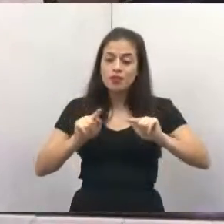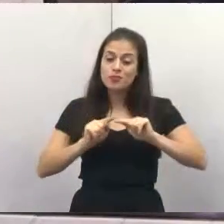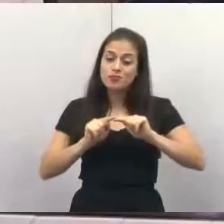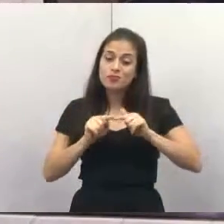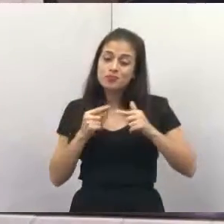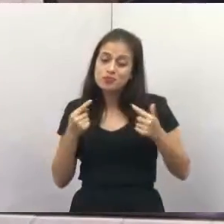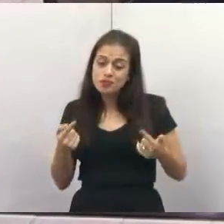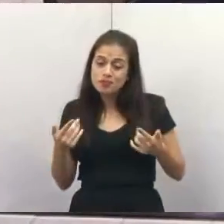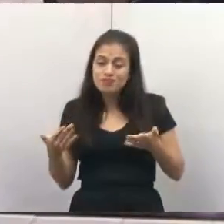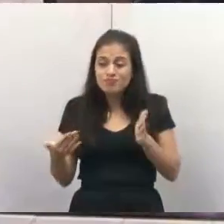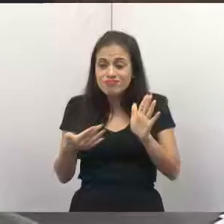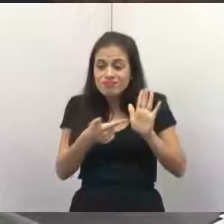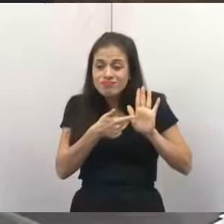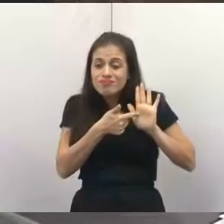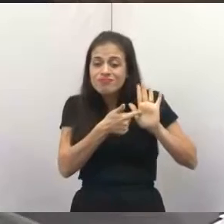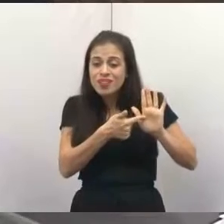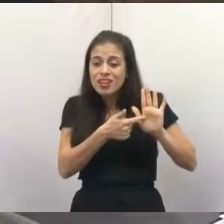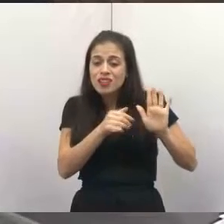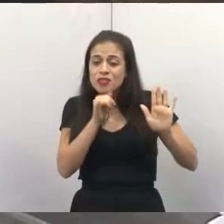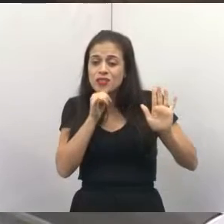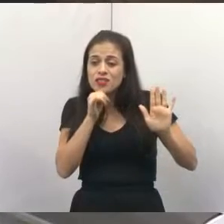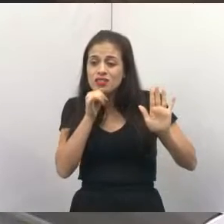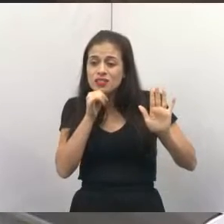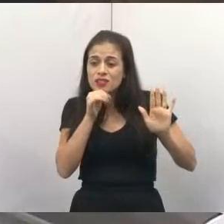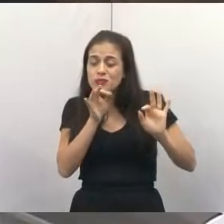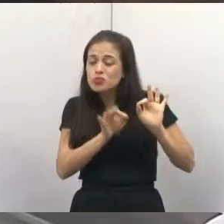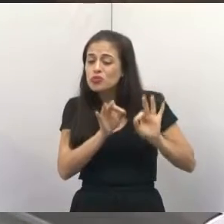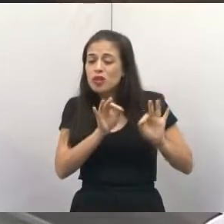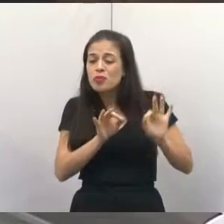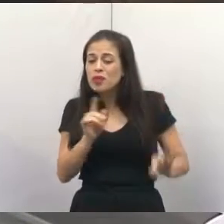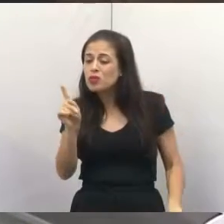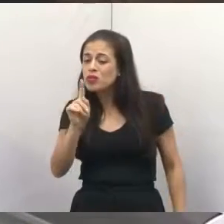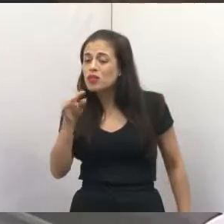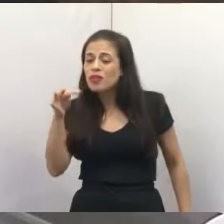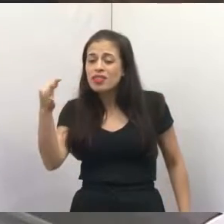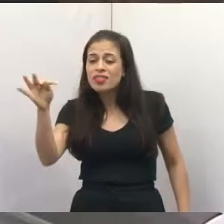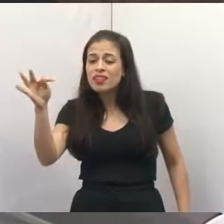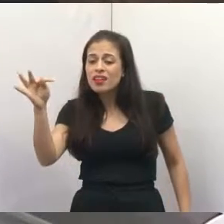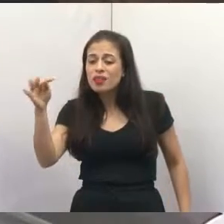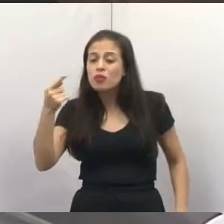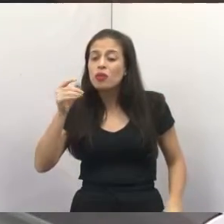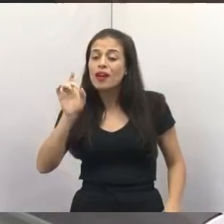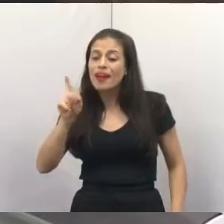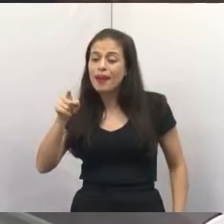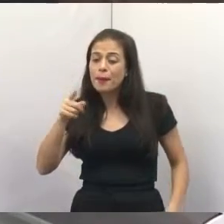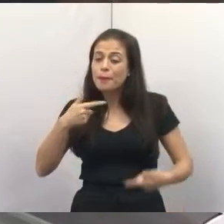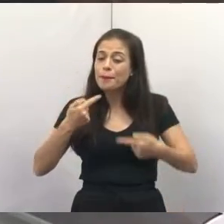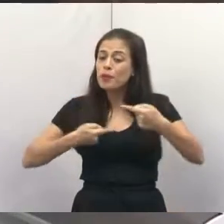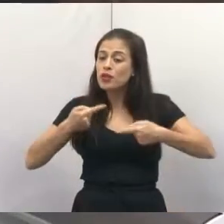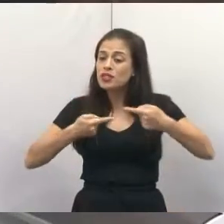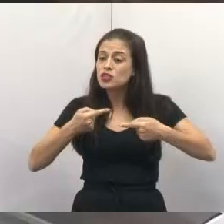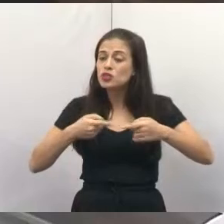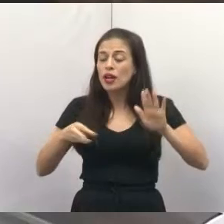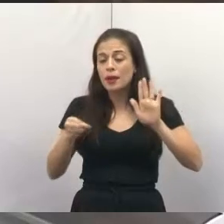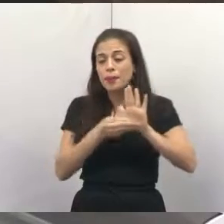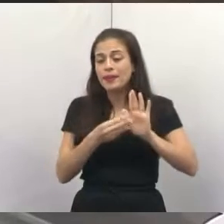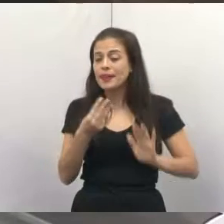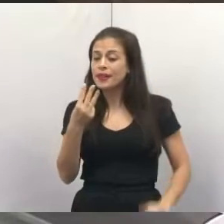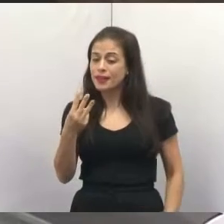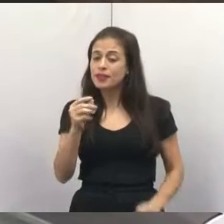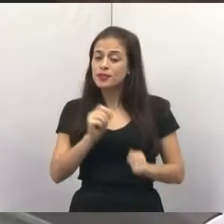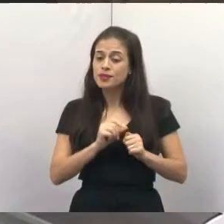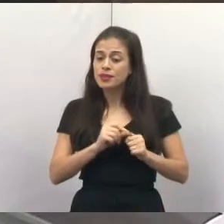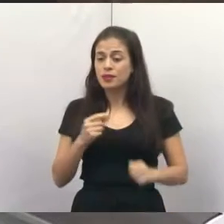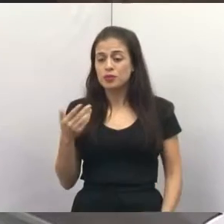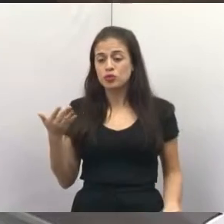nós tivemos um exemplo, nem sempre, o julgamento não é técnico, o julgamento é político. A emenda 3 que nós fizemos hoje,